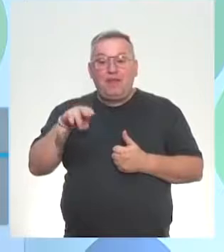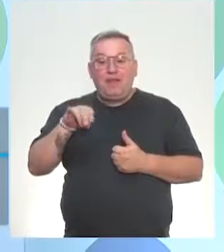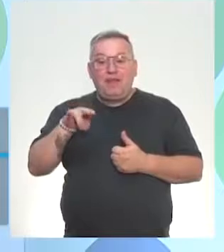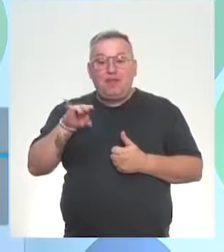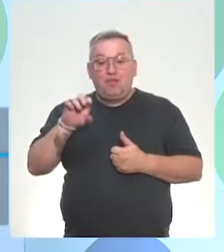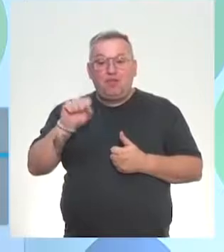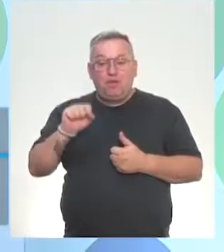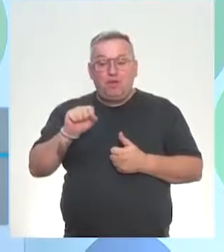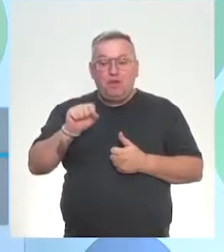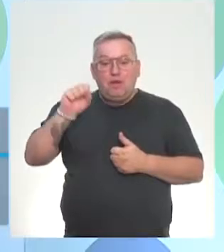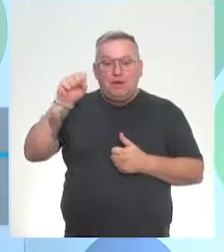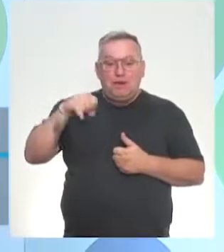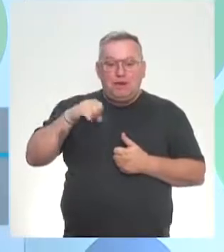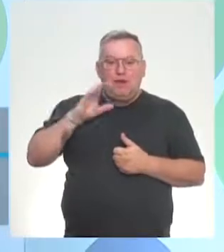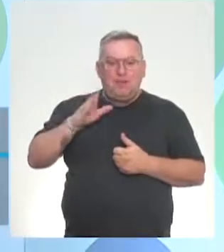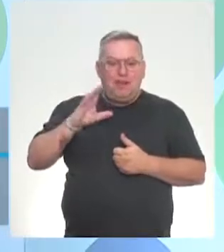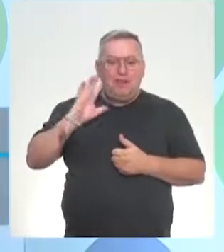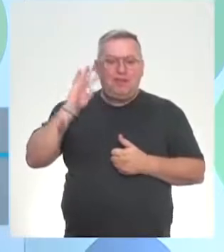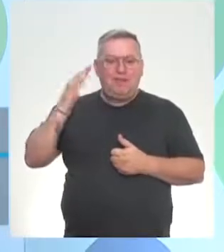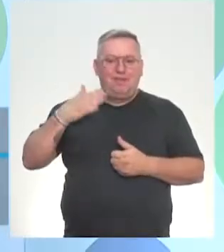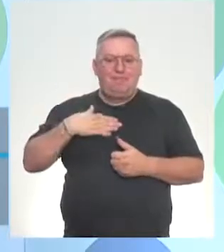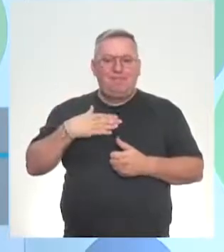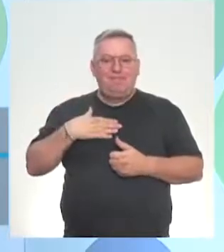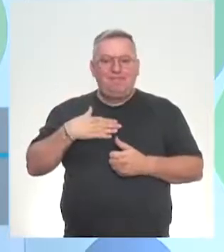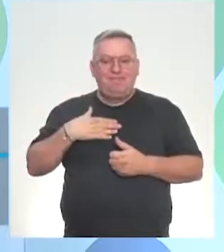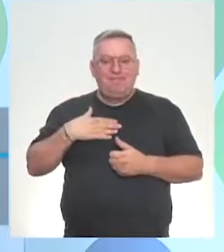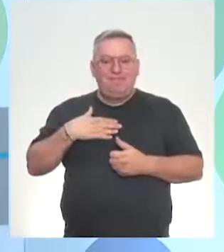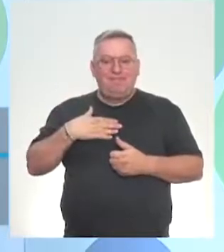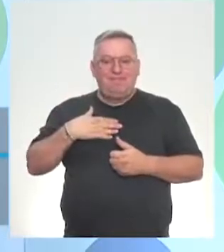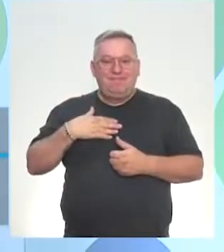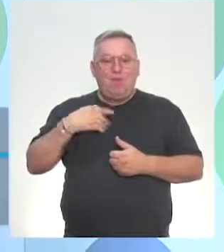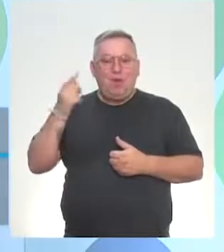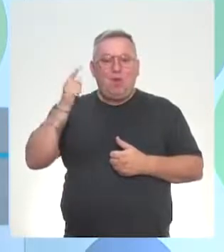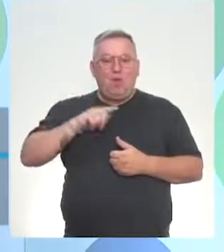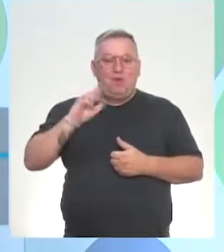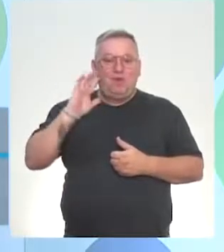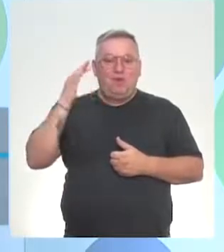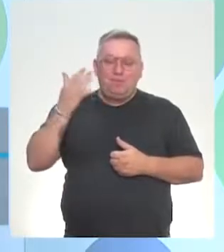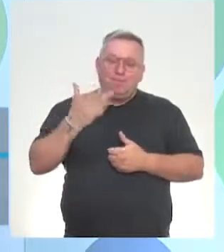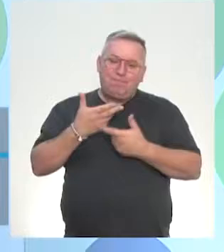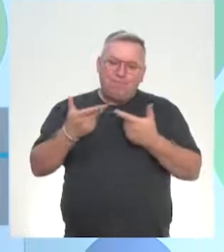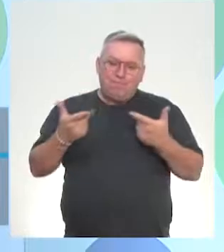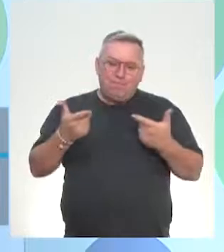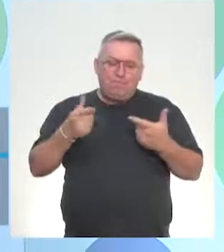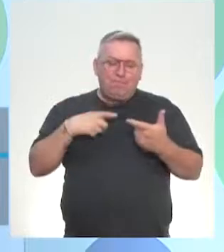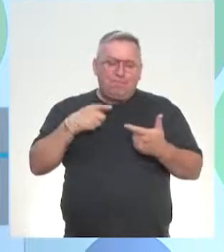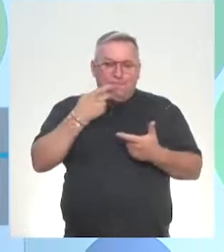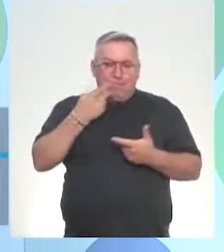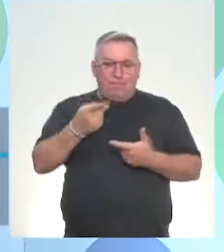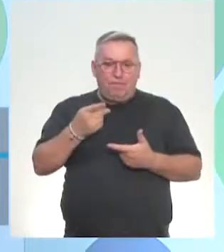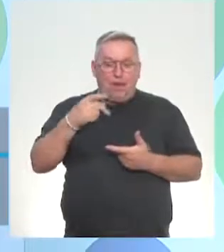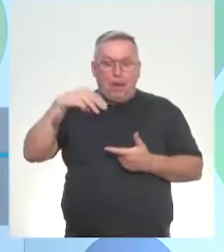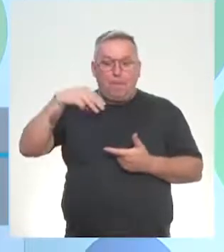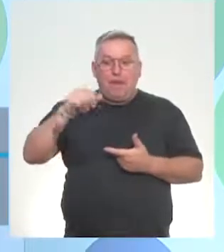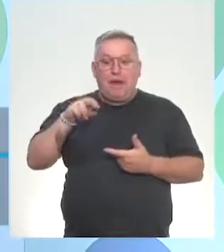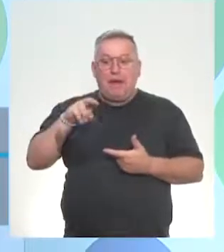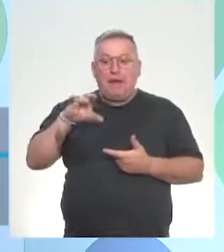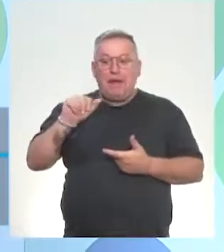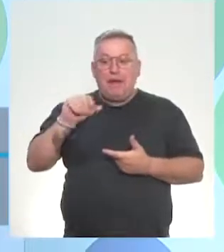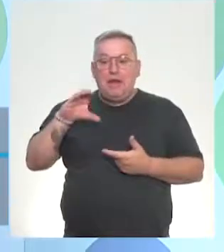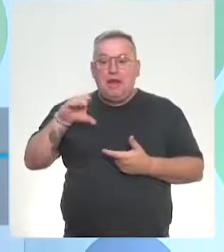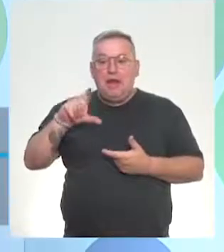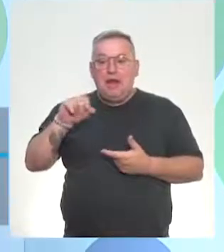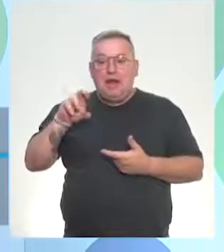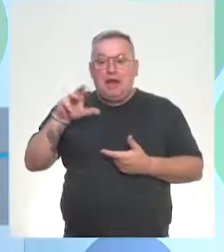e já passei por isso. Quer dizer, consegui resolver, talvez é isso que ele quer dizer, né? A aluna Maria Clara dizendo, eu fui